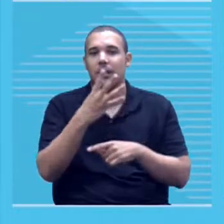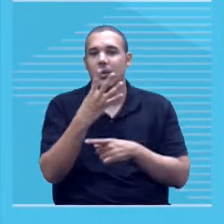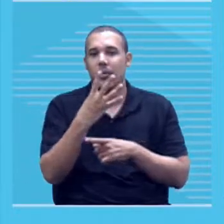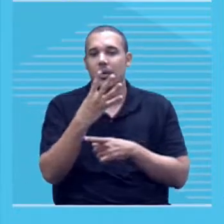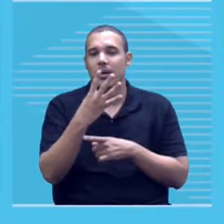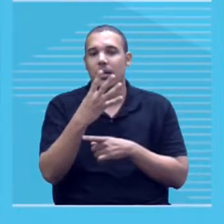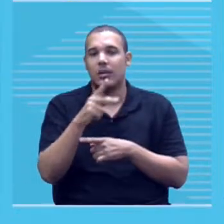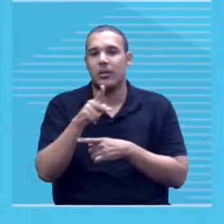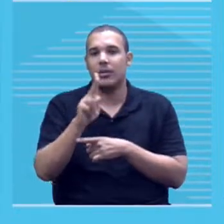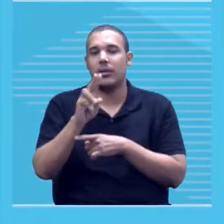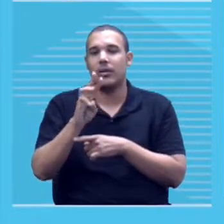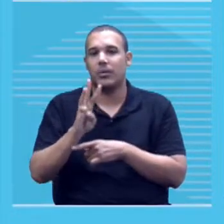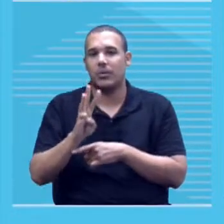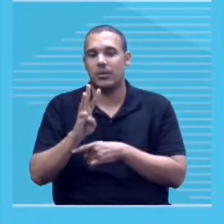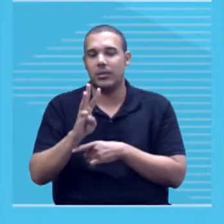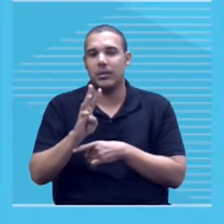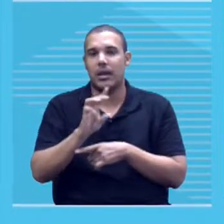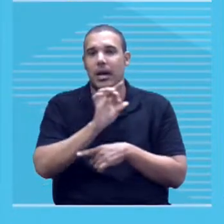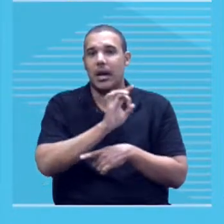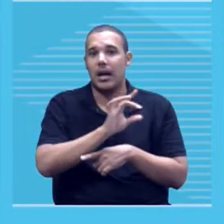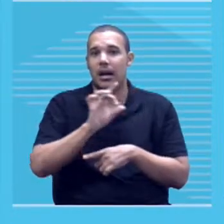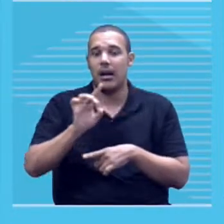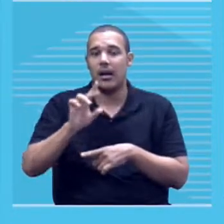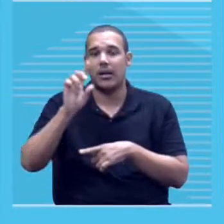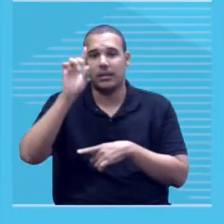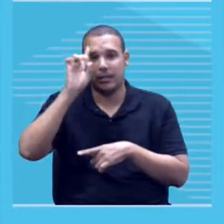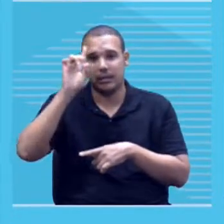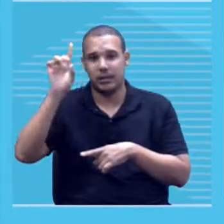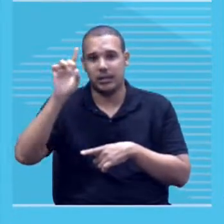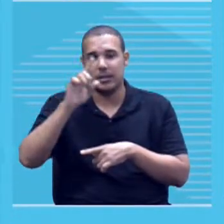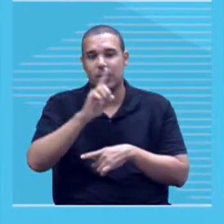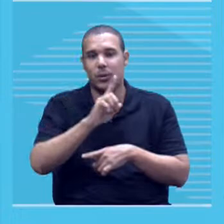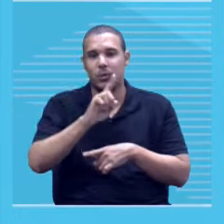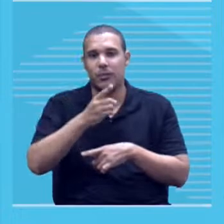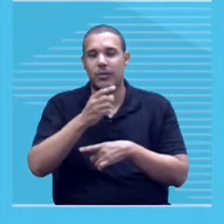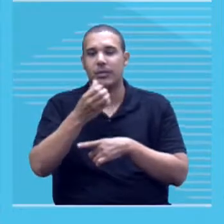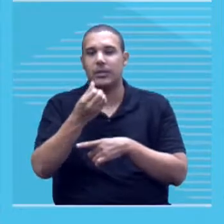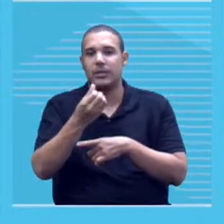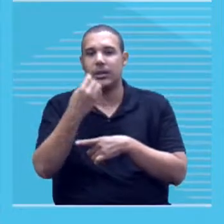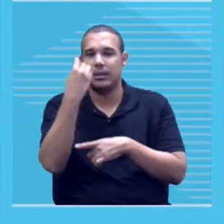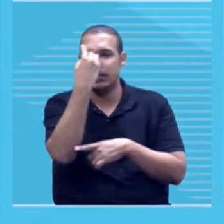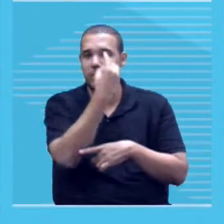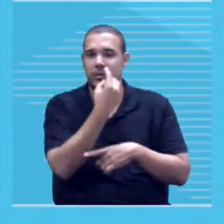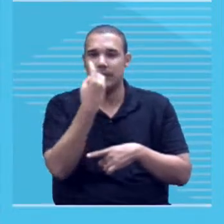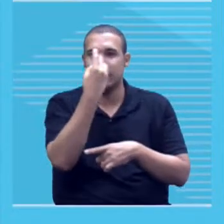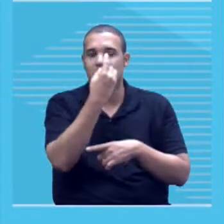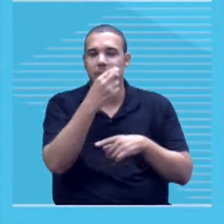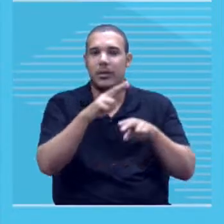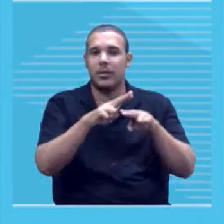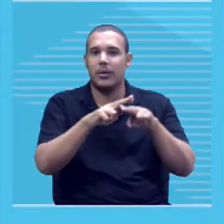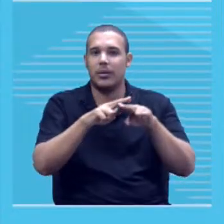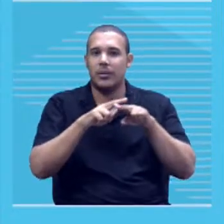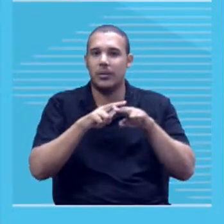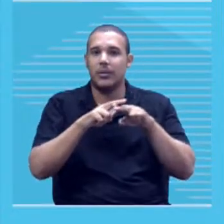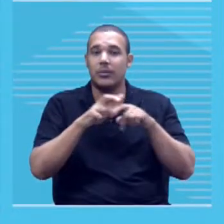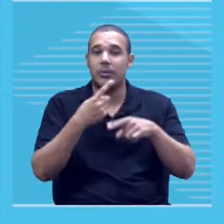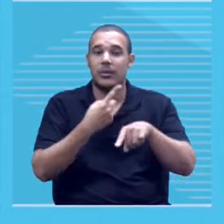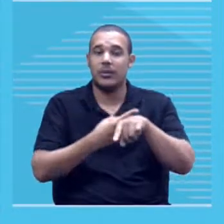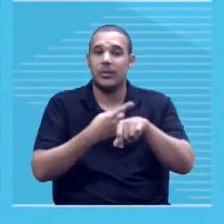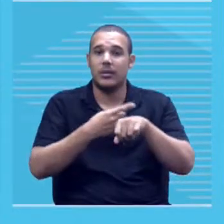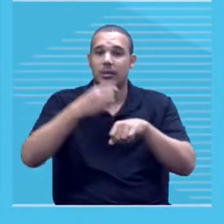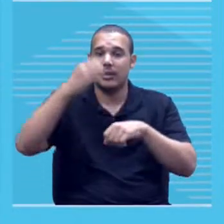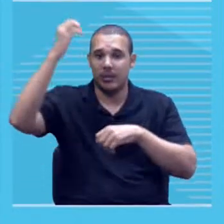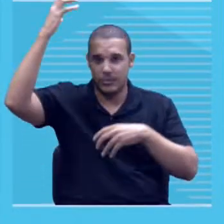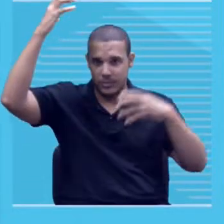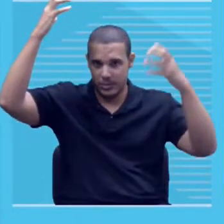kW. Cada dia eu tenho 1,6 horas por causa do tempo de banho, né? Aqui embaixo a gente já